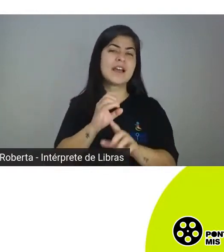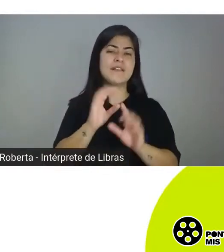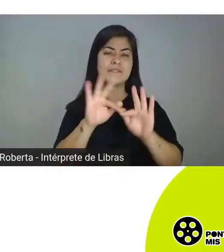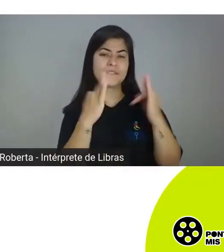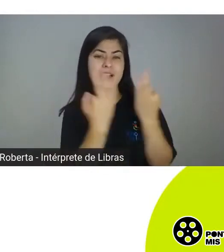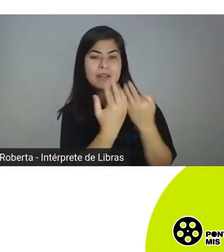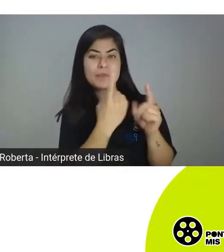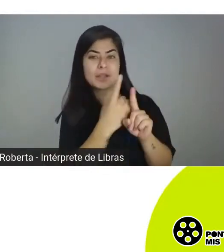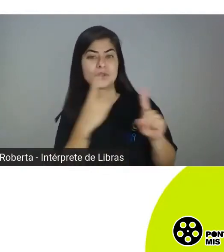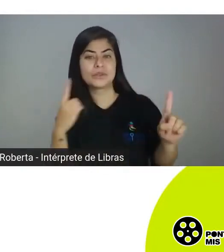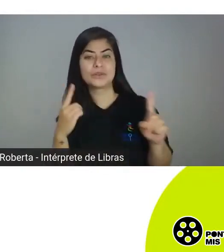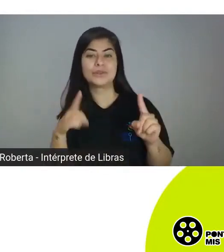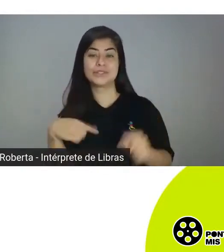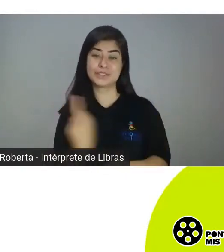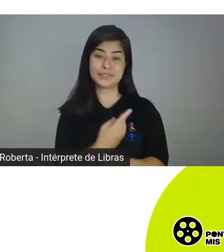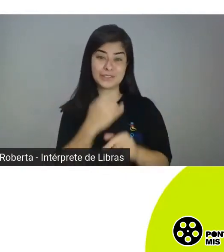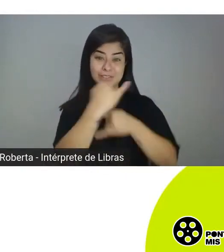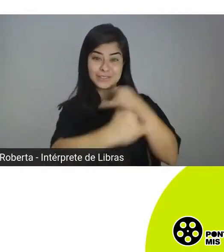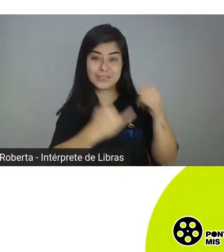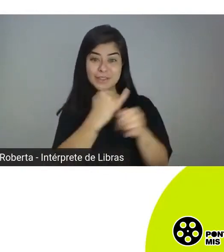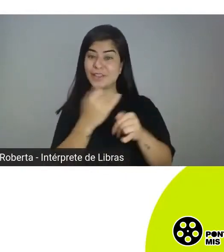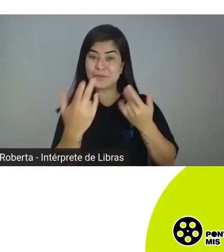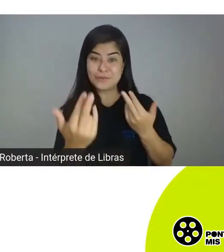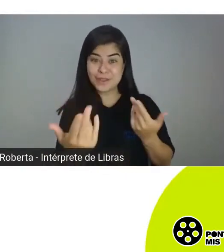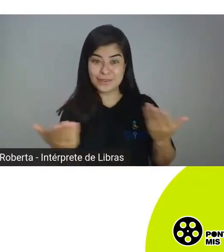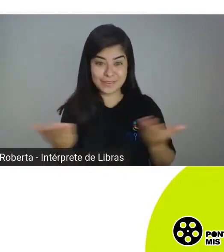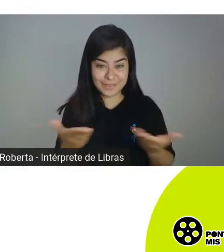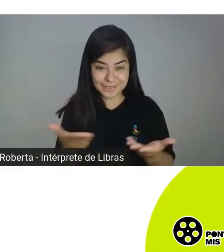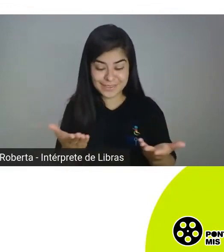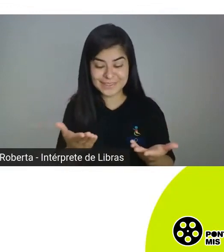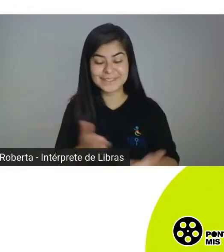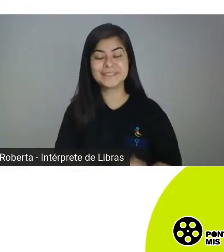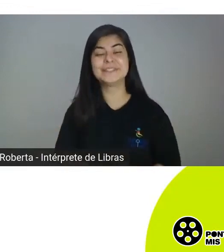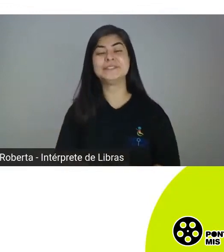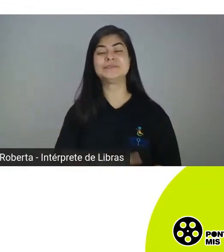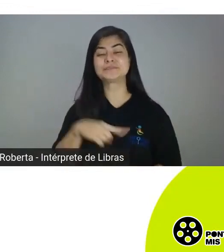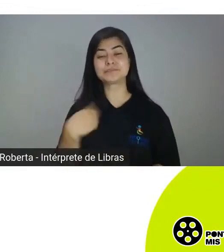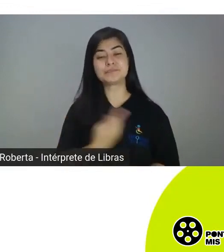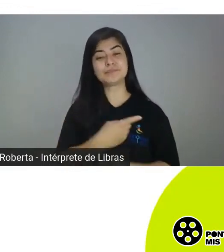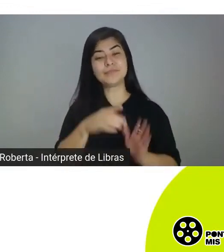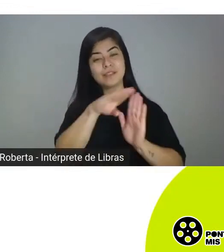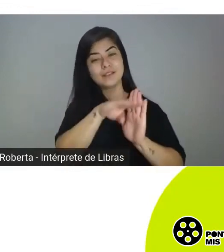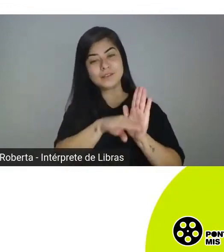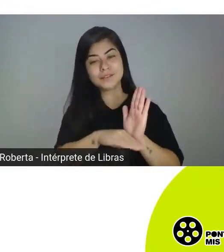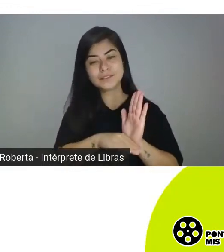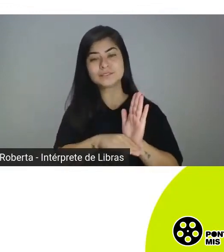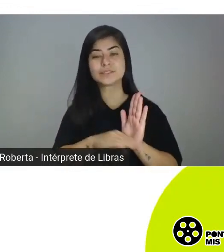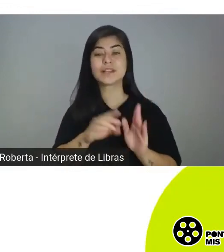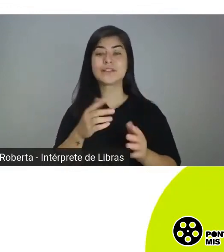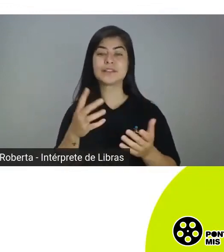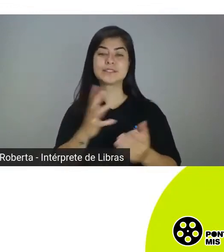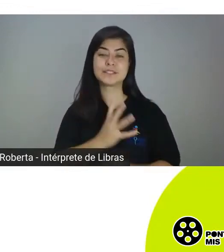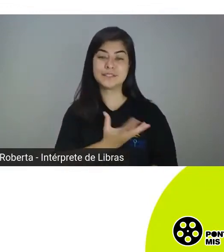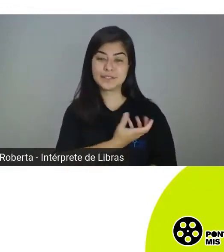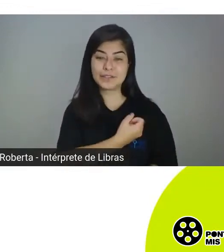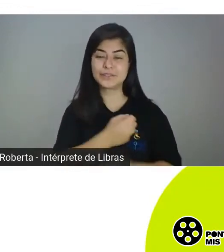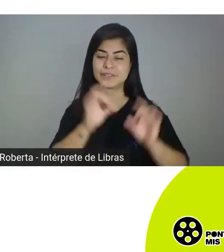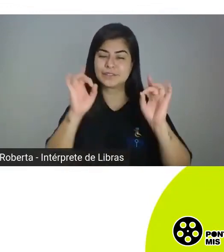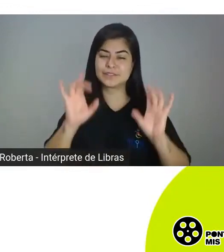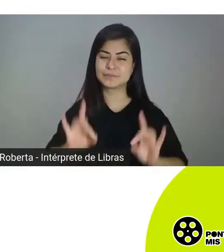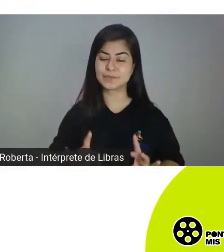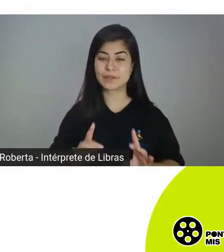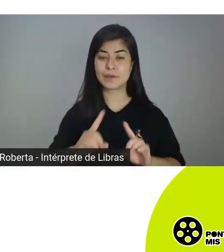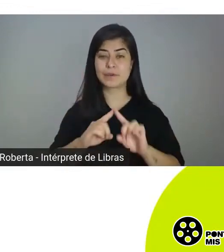ligado no virtual, como a gente está aqui hoje ligado no virtual. A gente fez essa programação gravada e especial, mas eu quero que